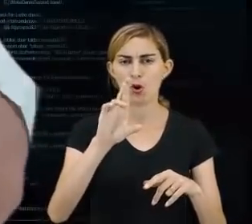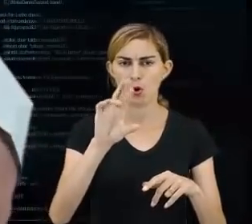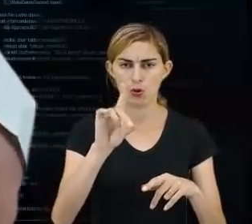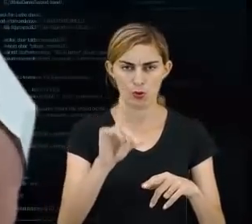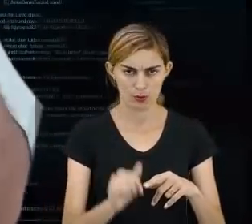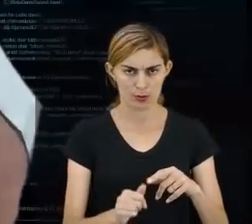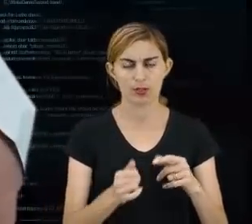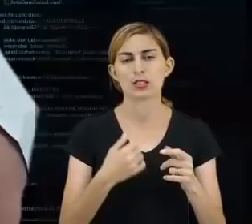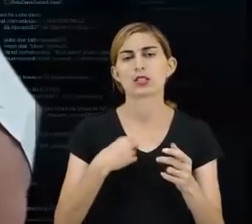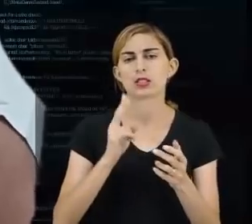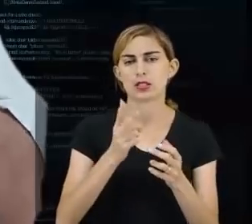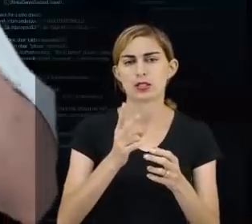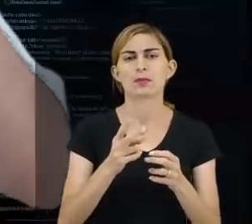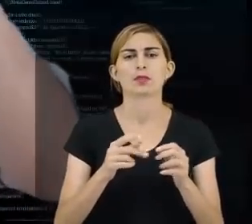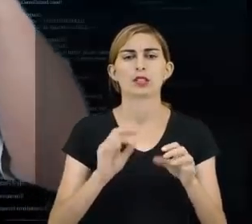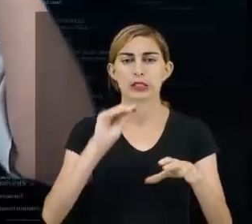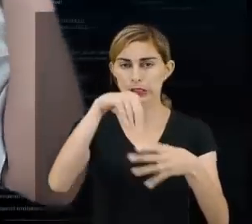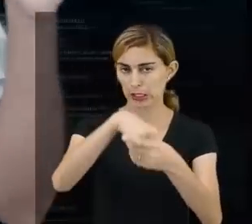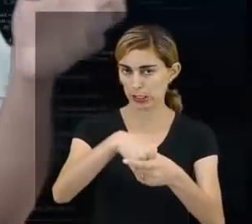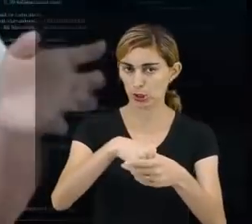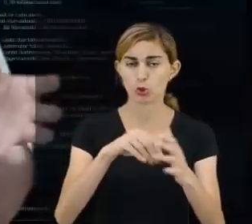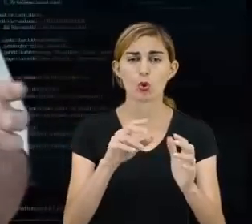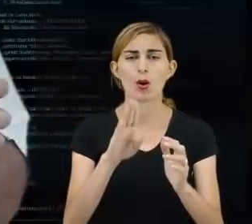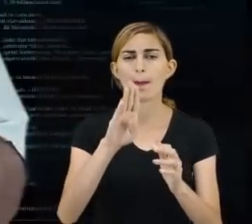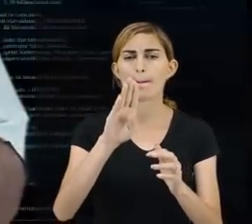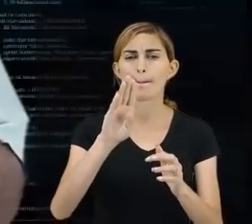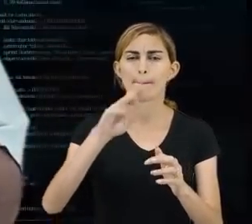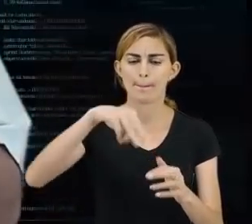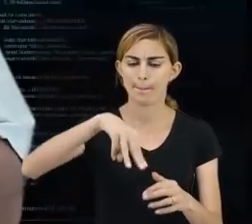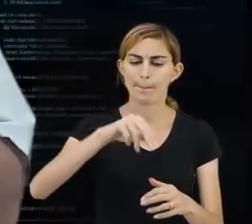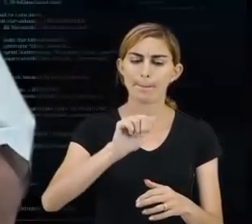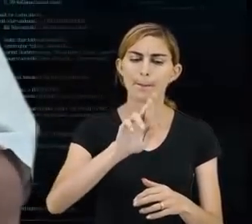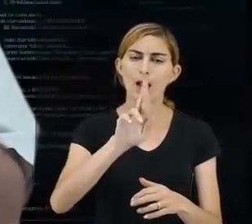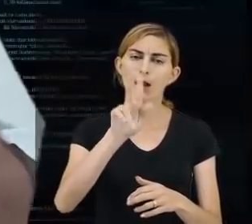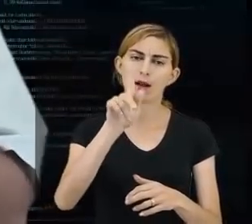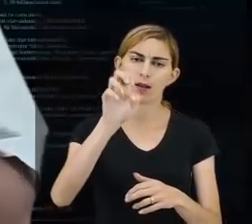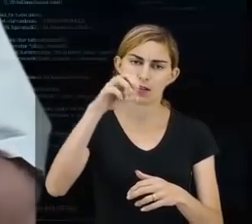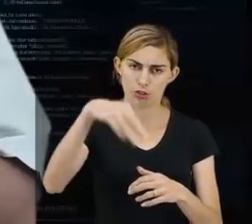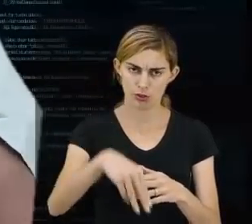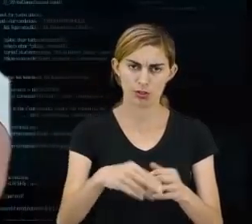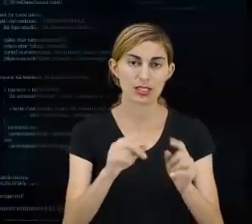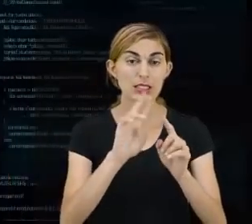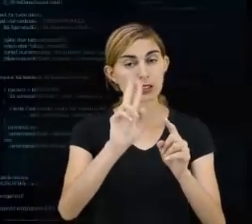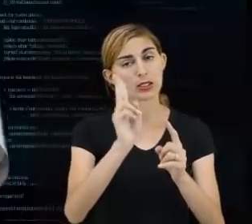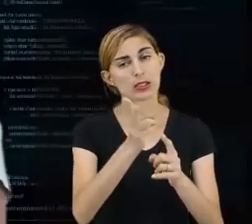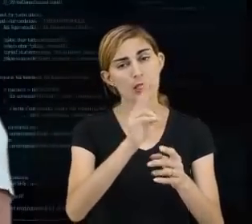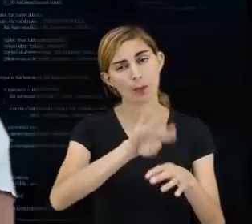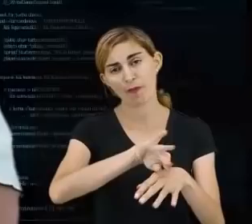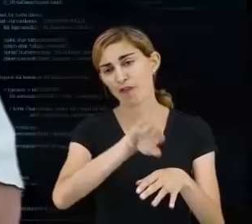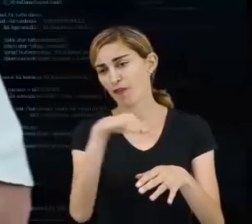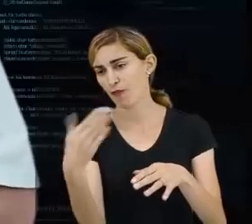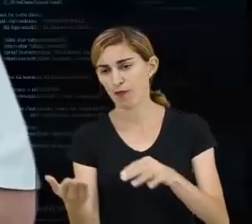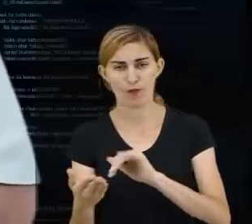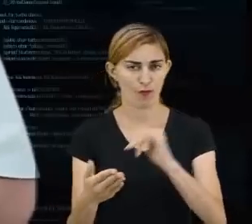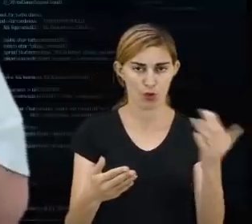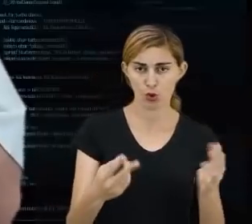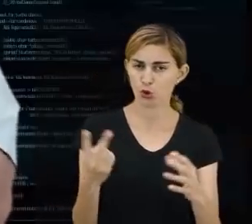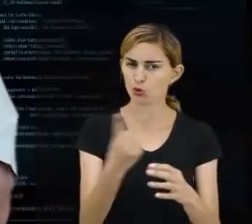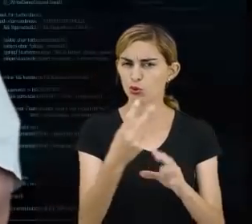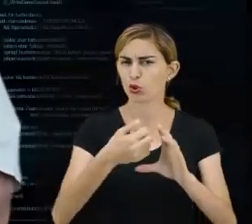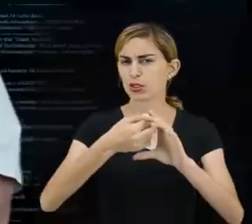ele é interno, ele é sempre interno. E a margem, ela é sempre externa. Independente, os dois ele tem uma